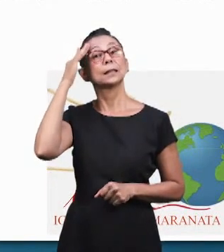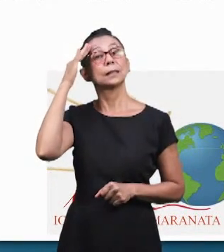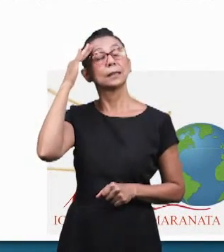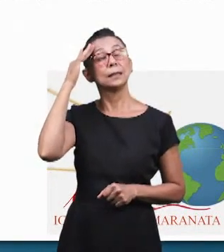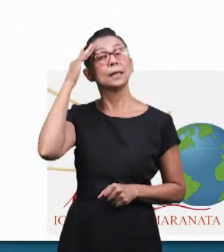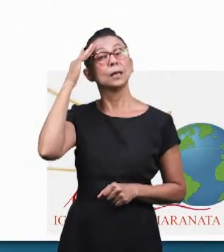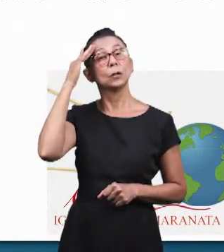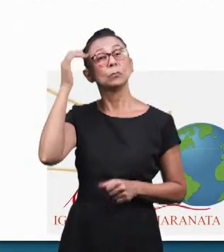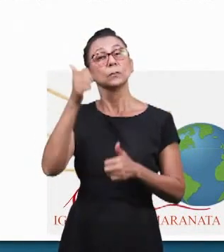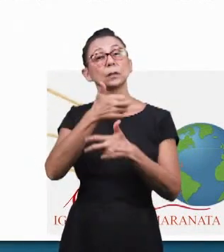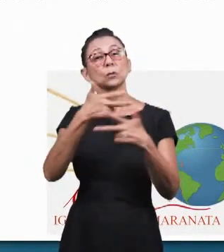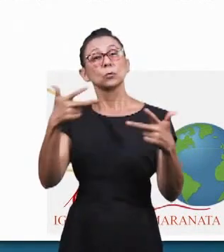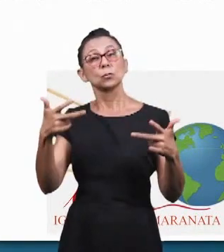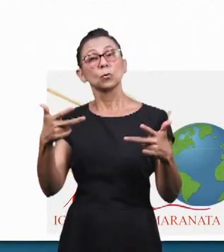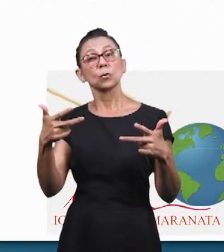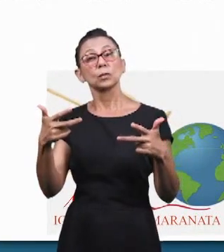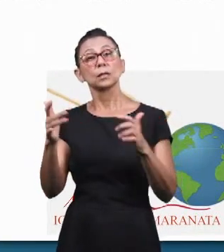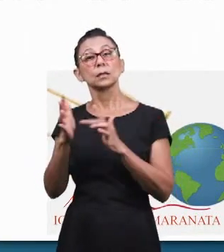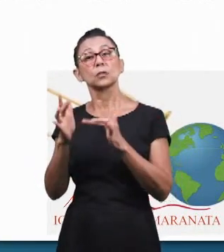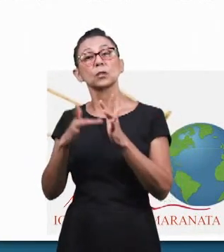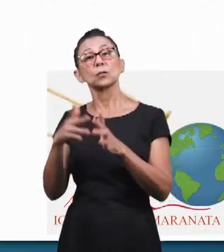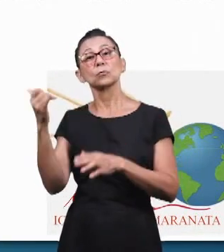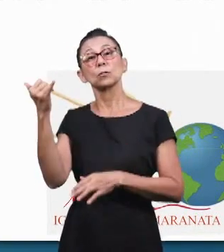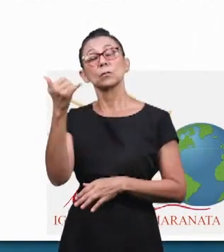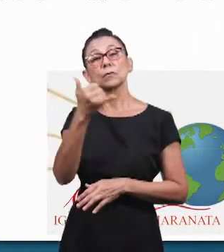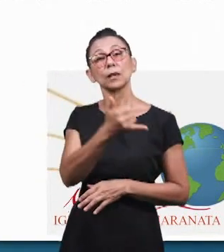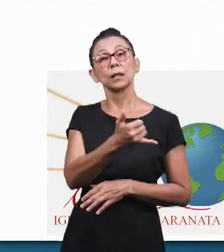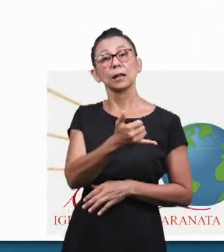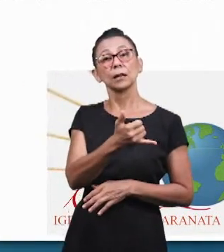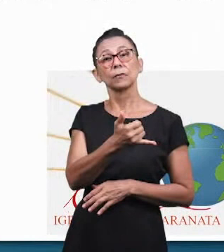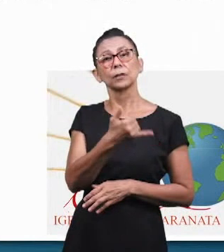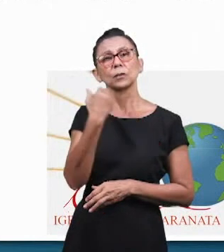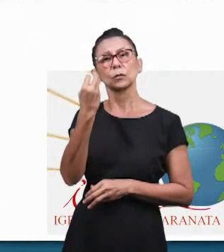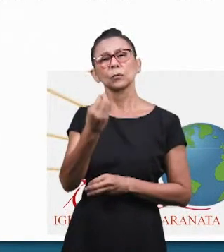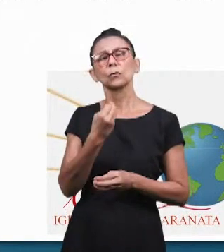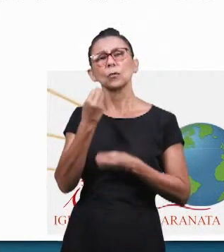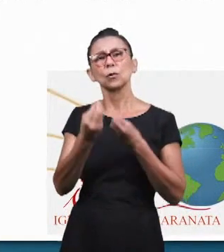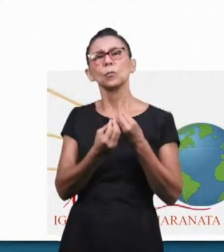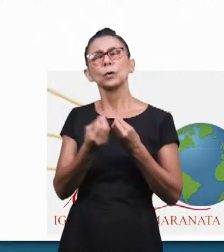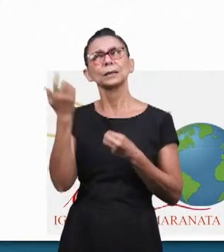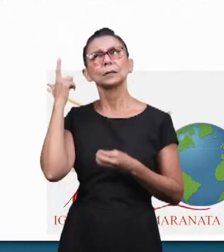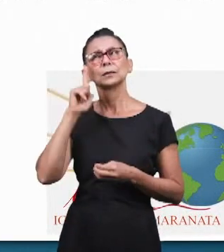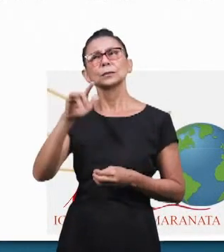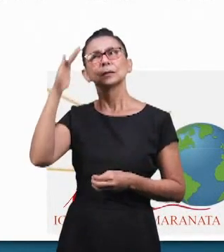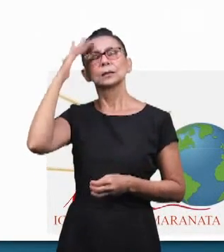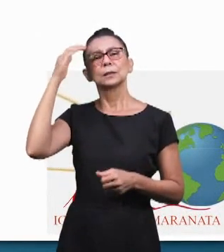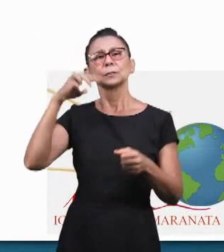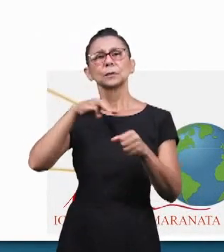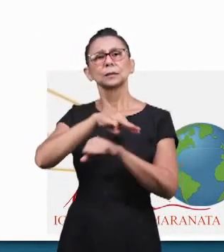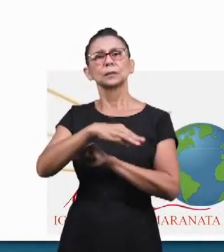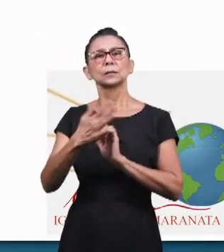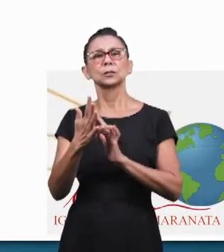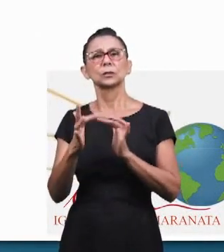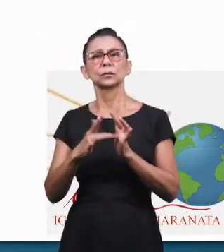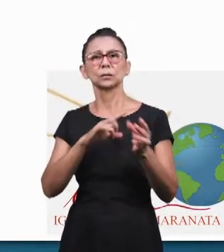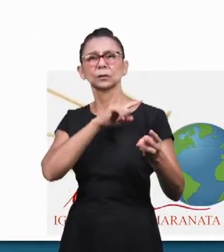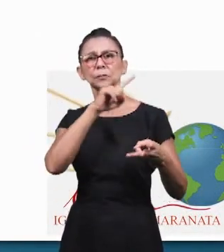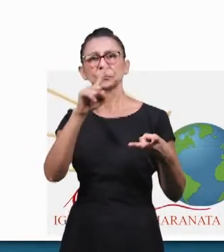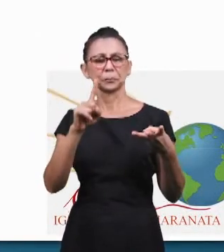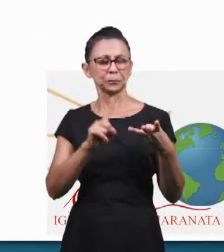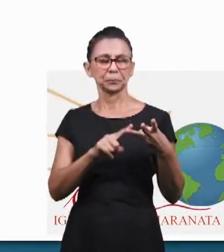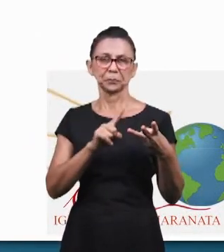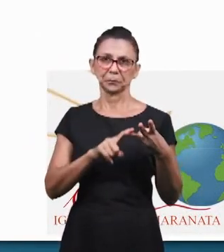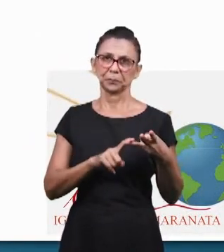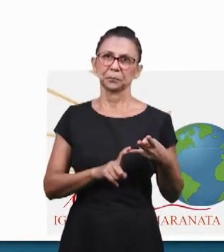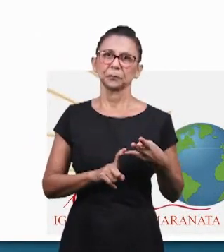do que Jesus falava e o alcance de seu ministério, do ministério do Senhor Jesus. Agora a terceira. A